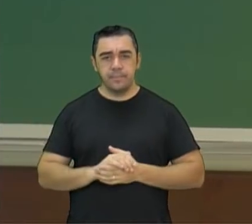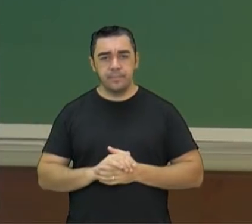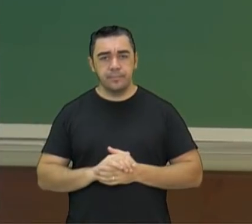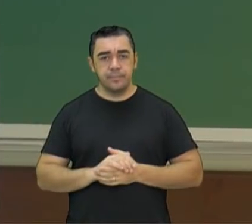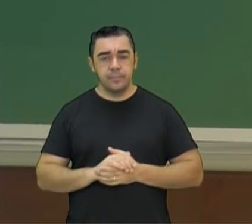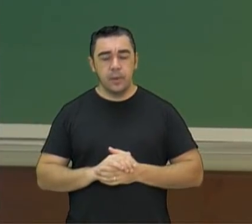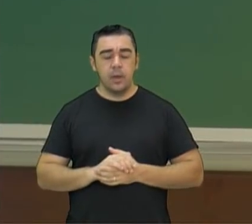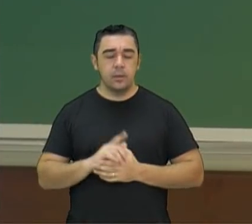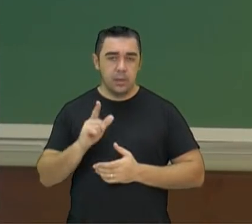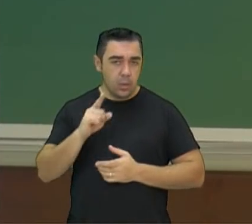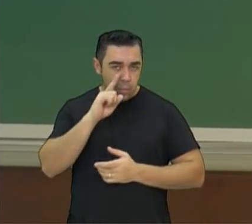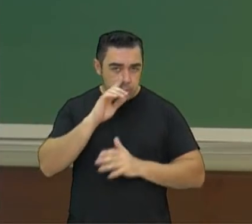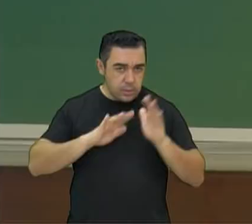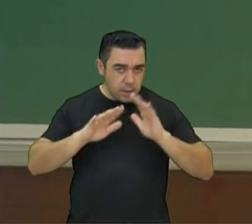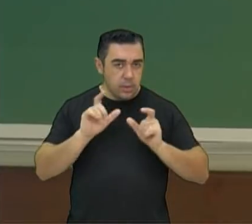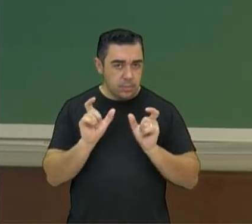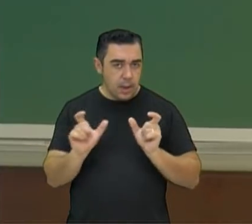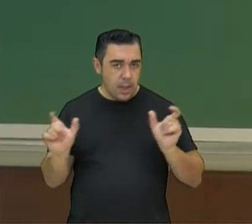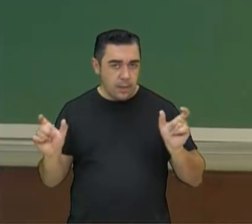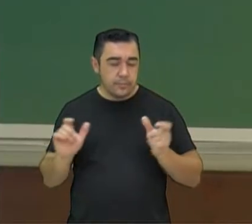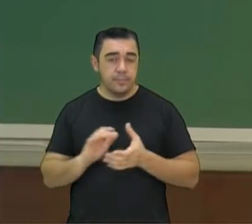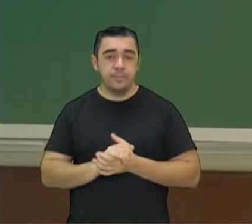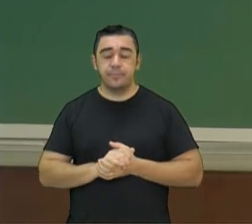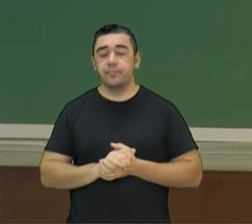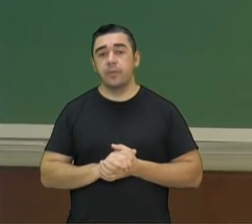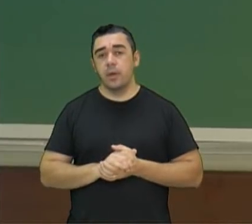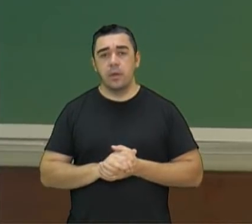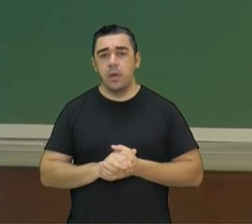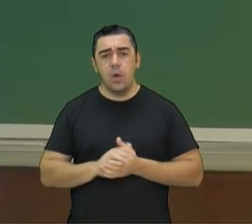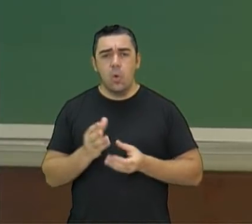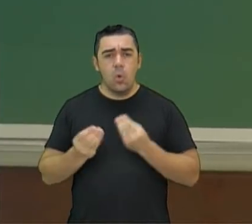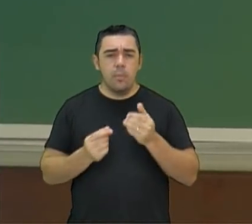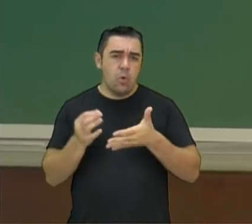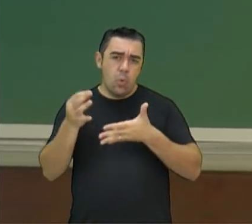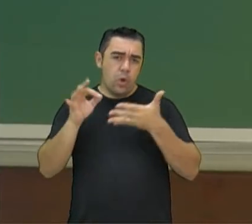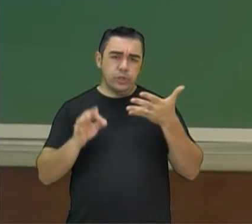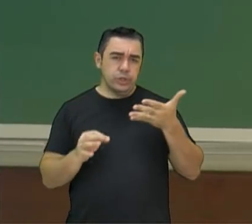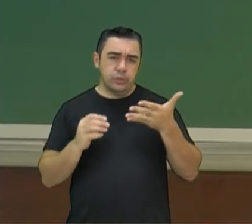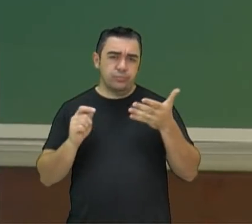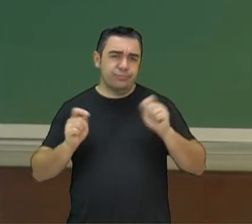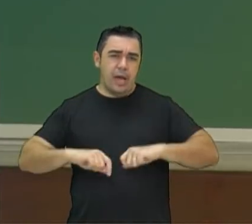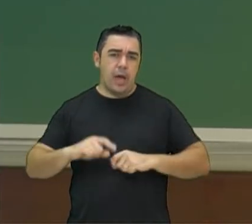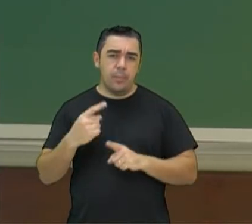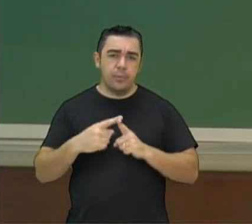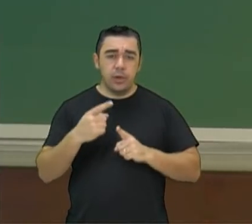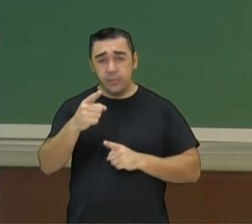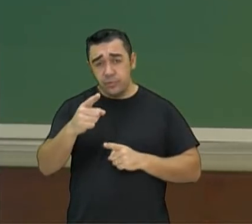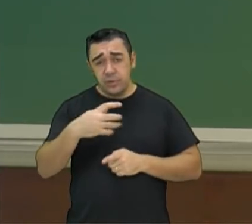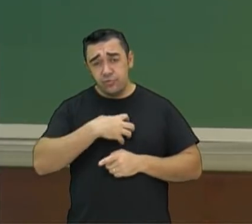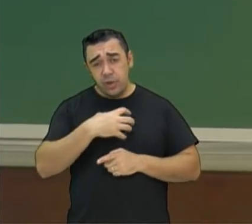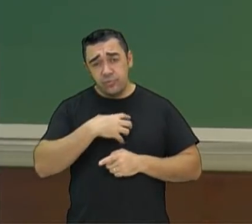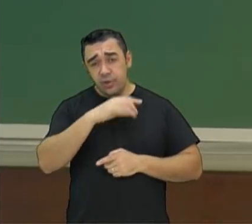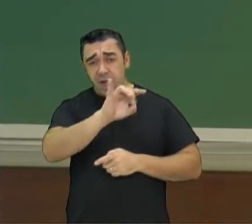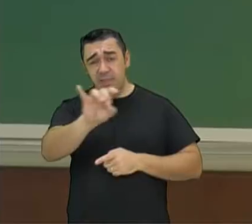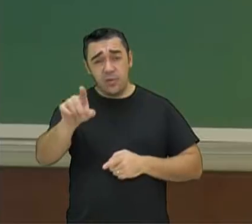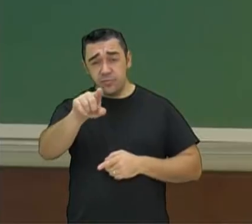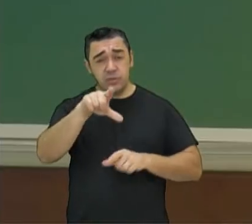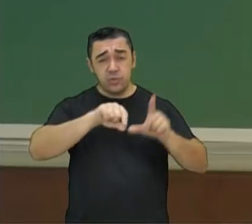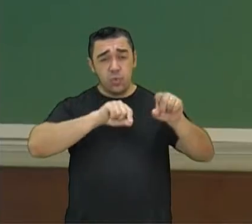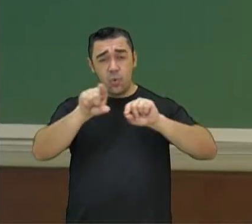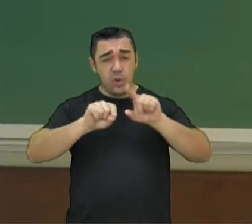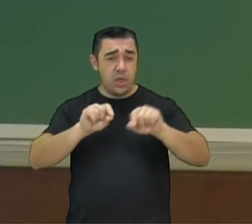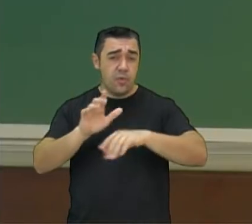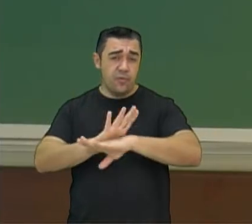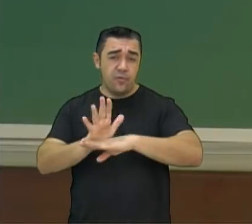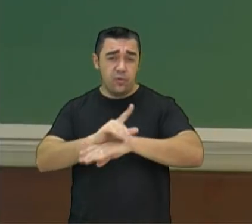Então, tomar cuidado só com essas palavras, né? Aqui não tem como a gente fazer uma correção muito acertada, porque cada um de vocês escolheu um filme diferente